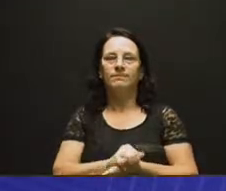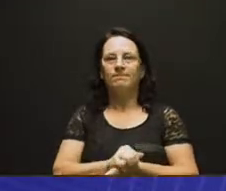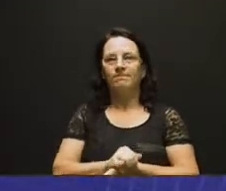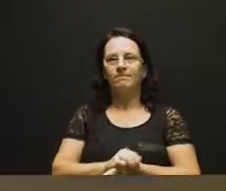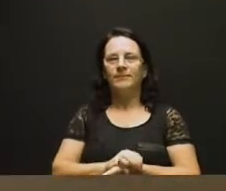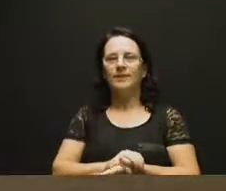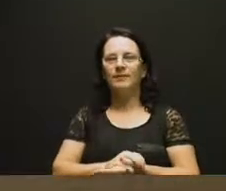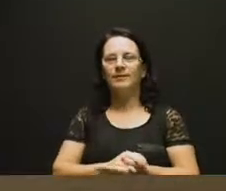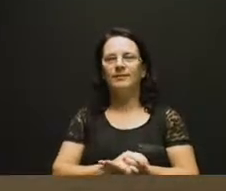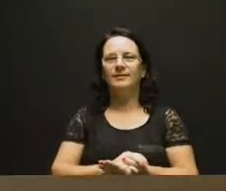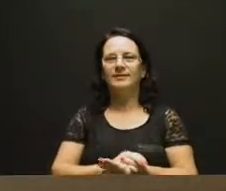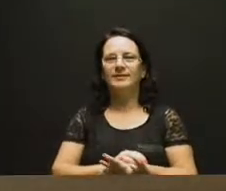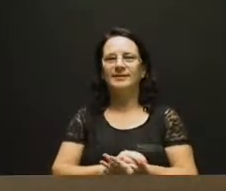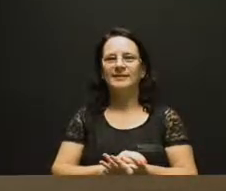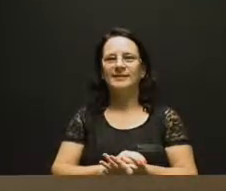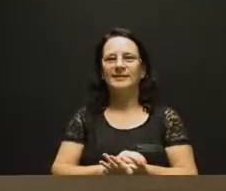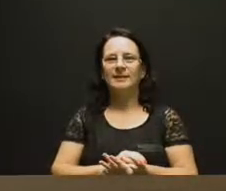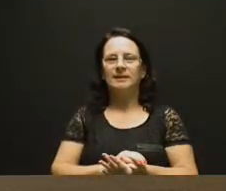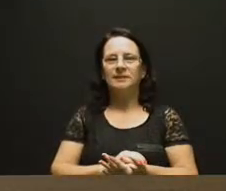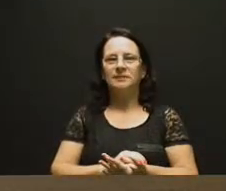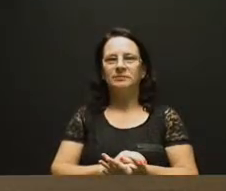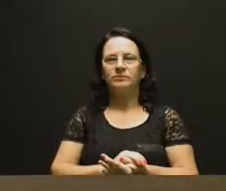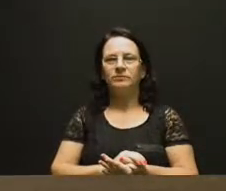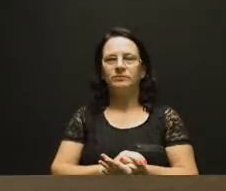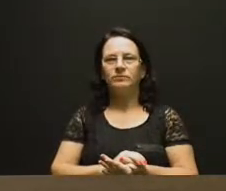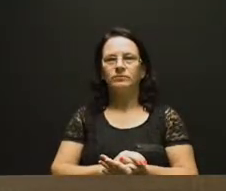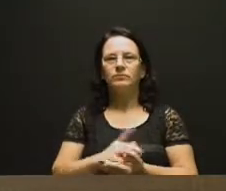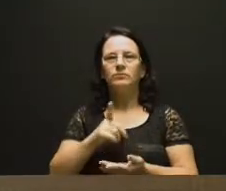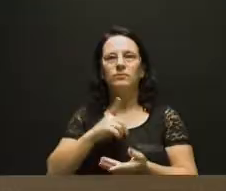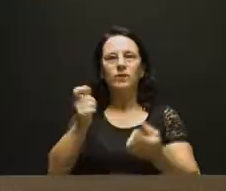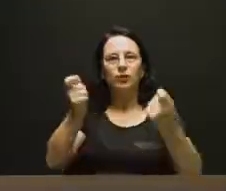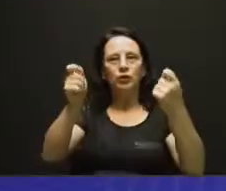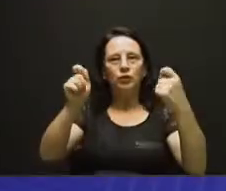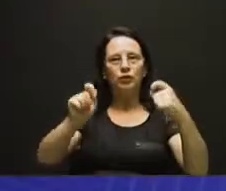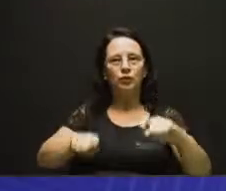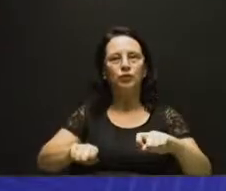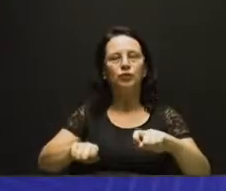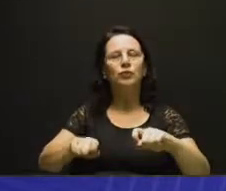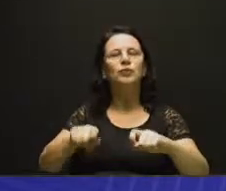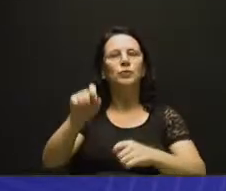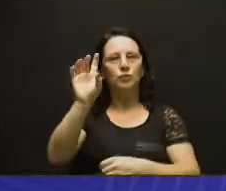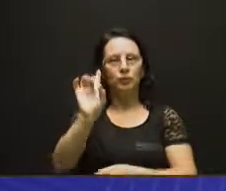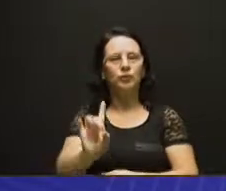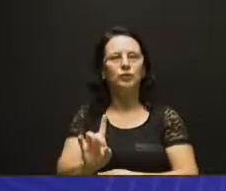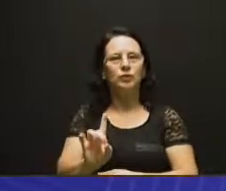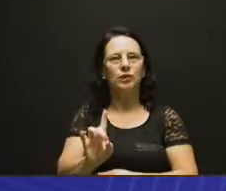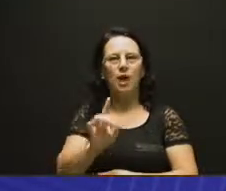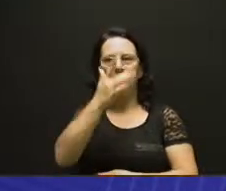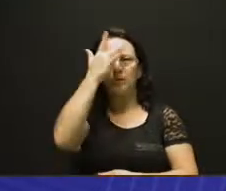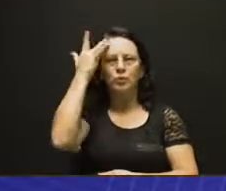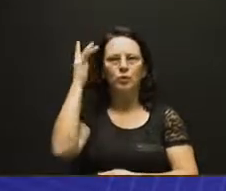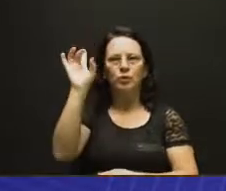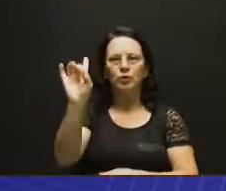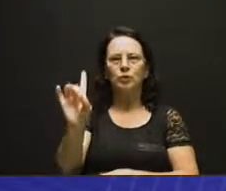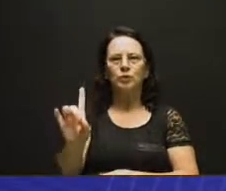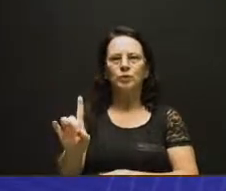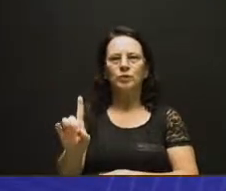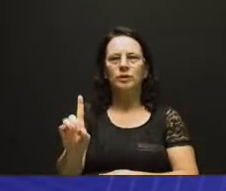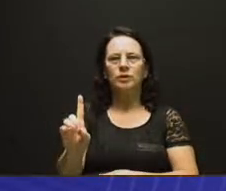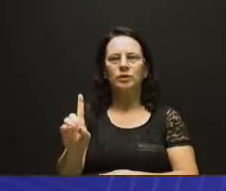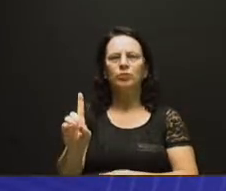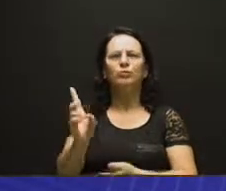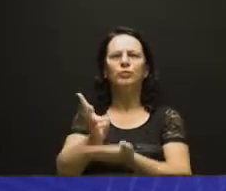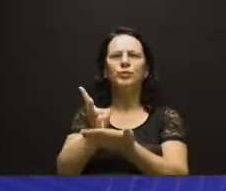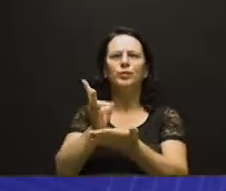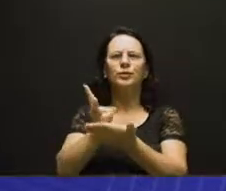e traz também essa garantia dos direitos existenciais para que a pessoa com deficiência não seja o tempo